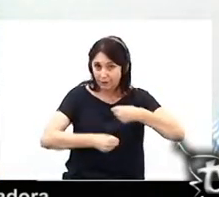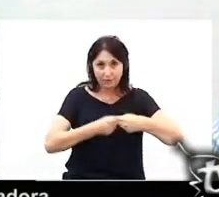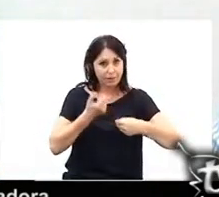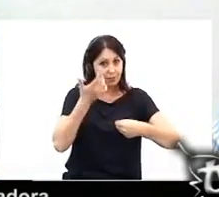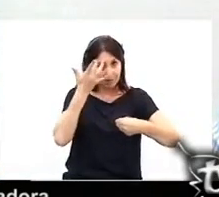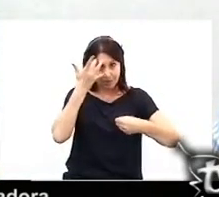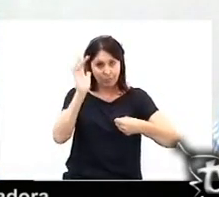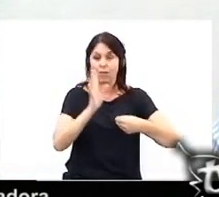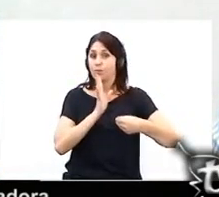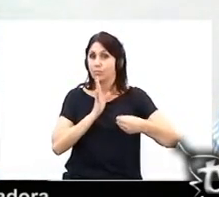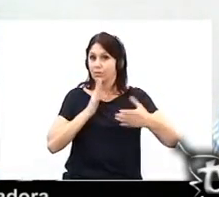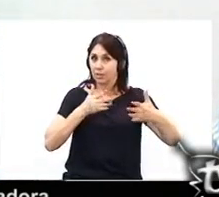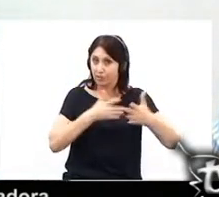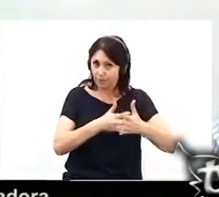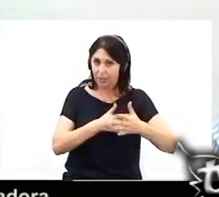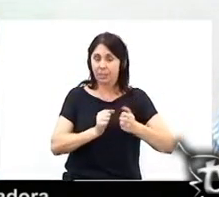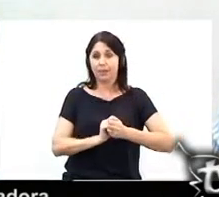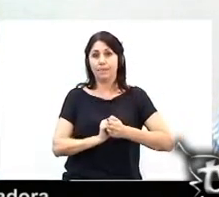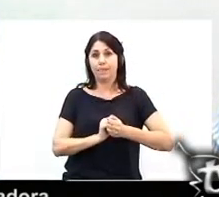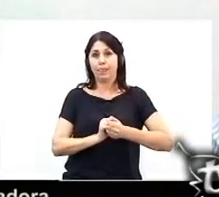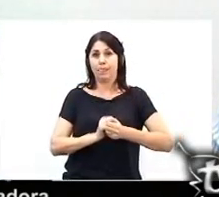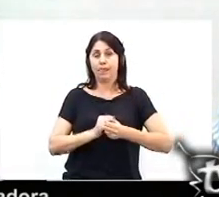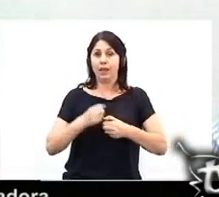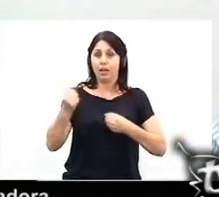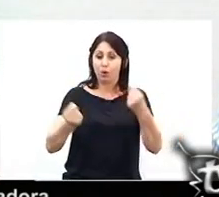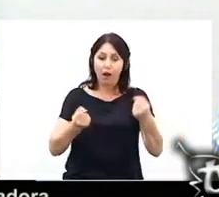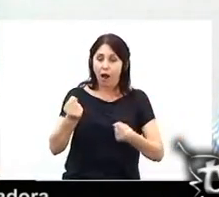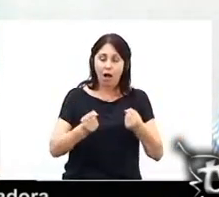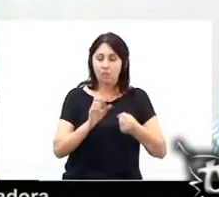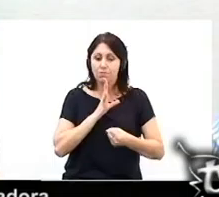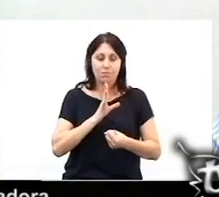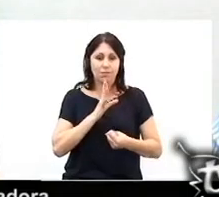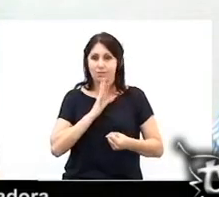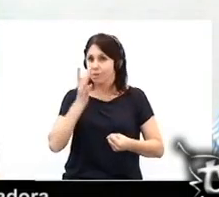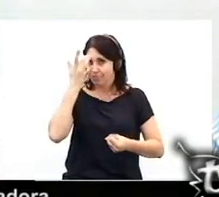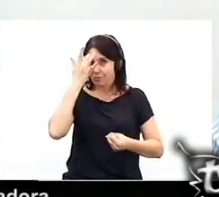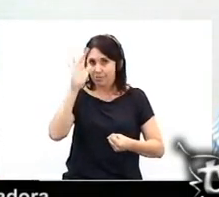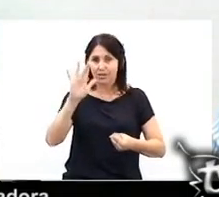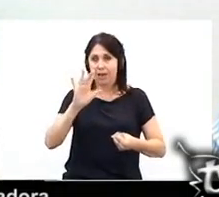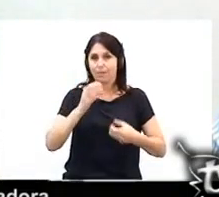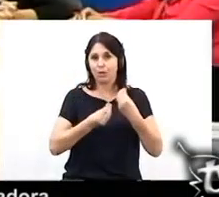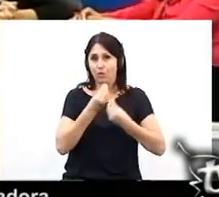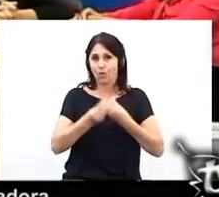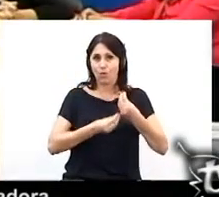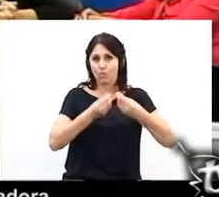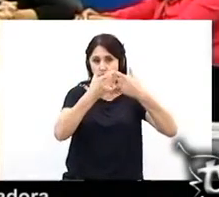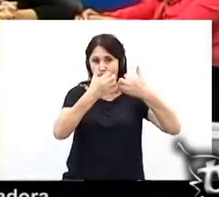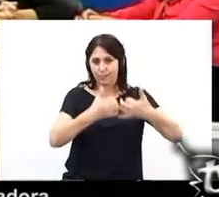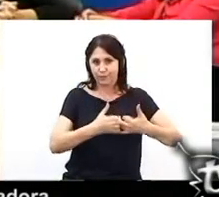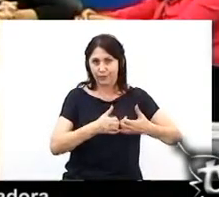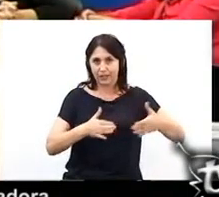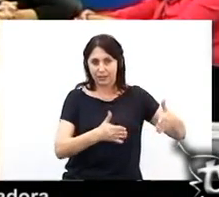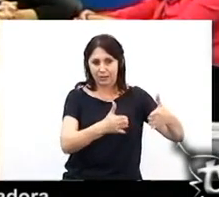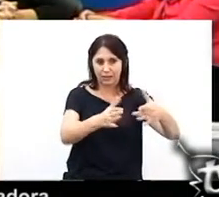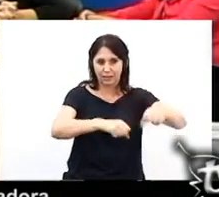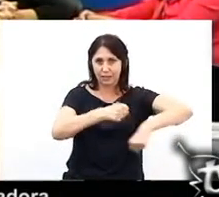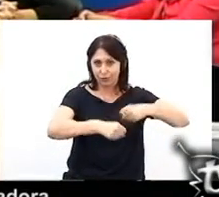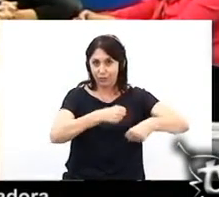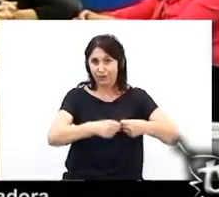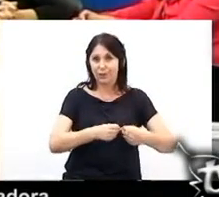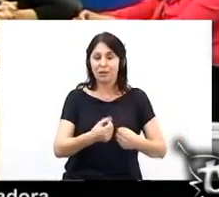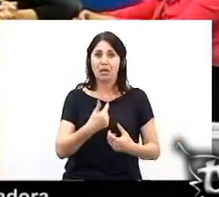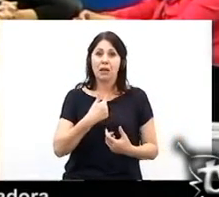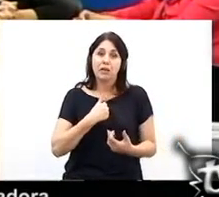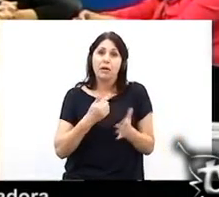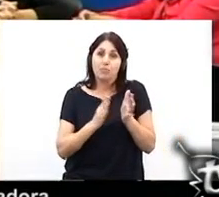da ciclovia, porque nem o motorista e nem o ciclista ainda sabe direito os seus